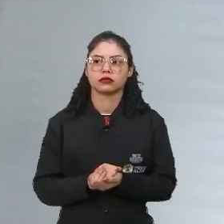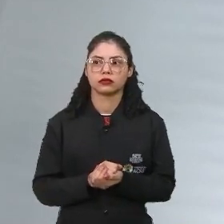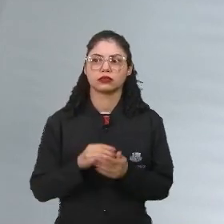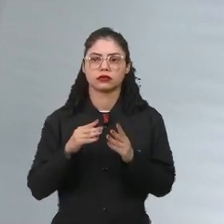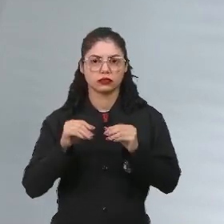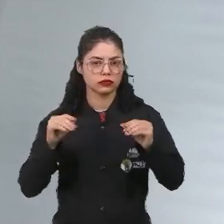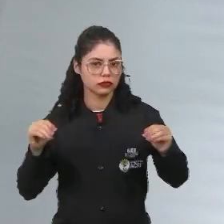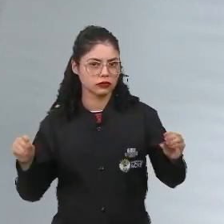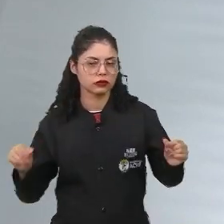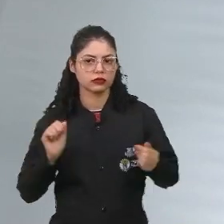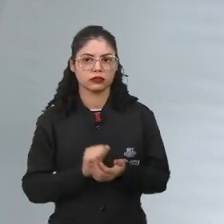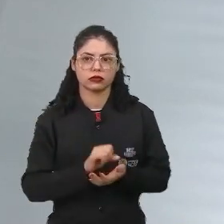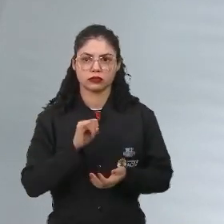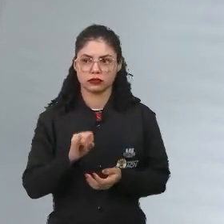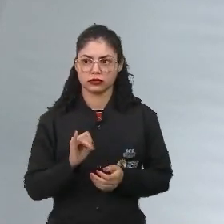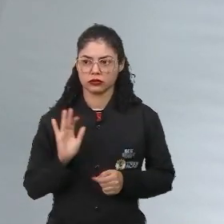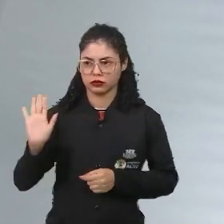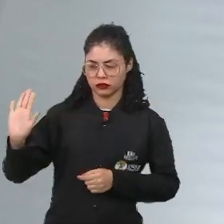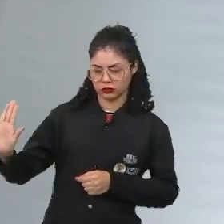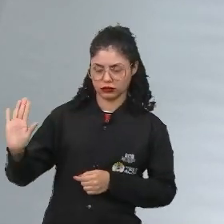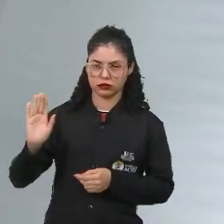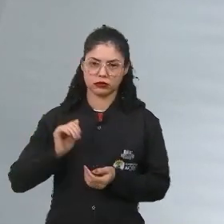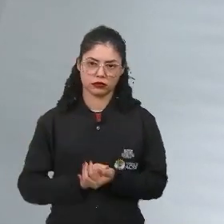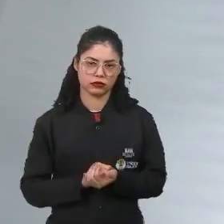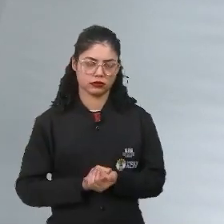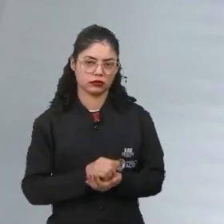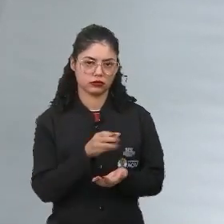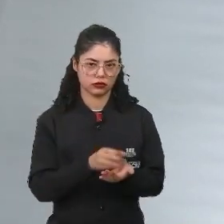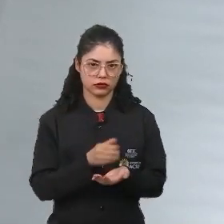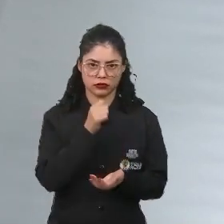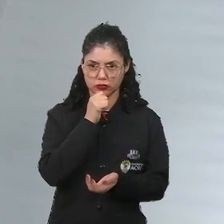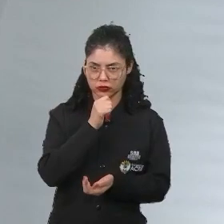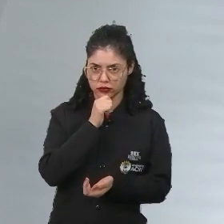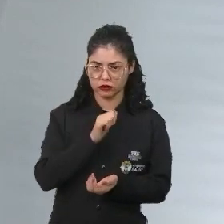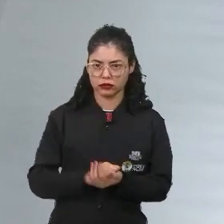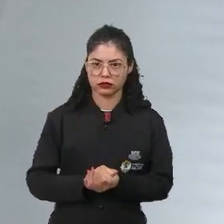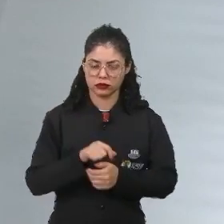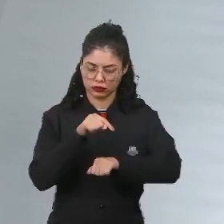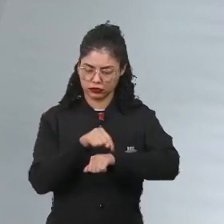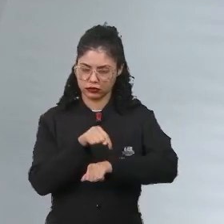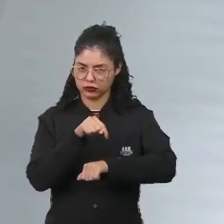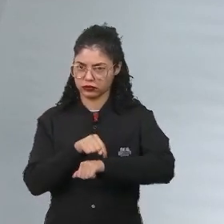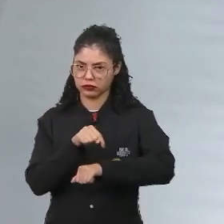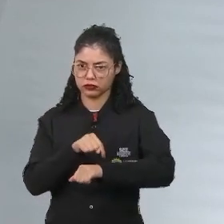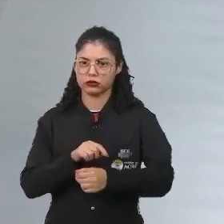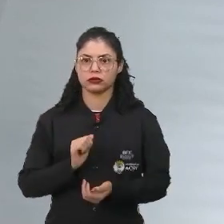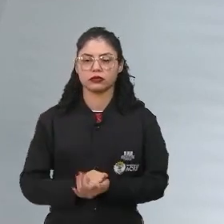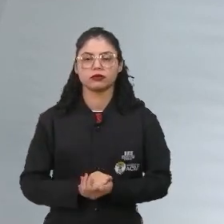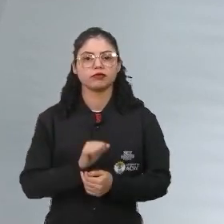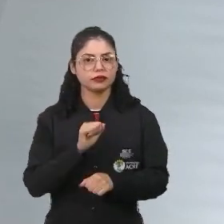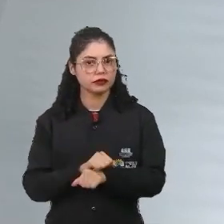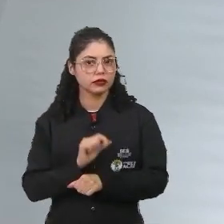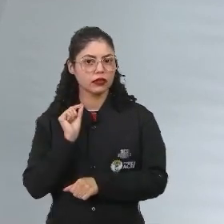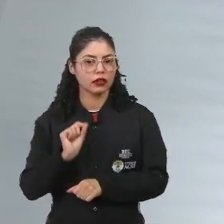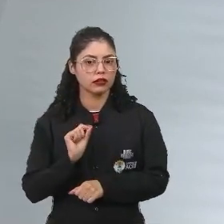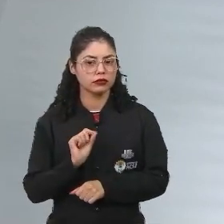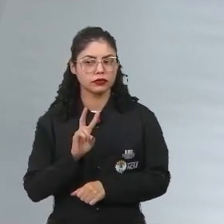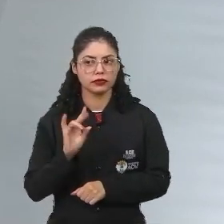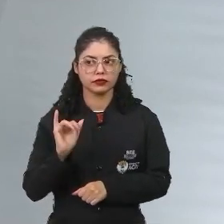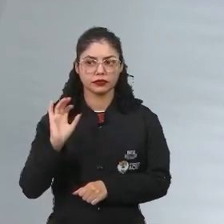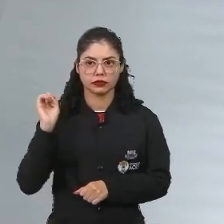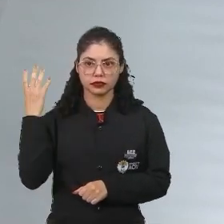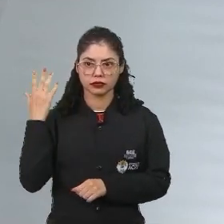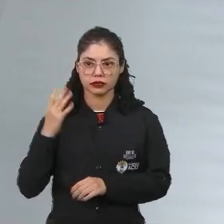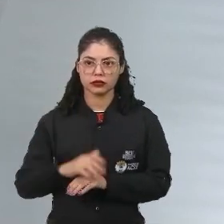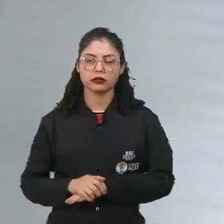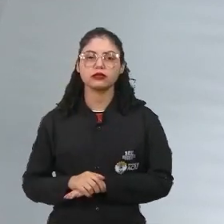areia. Se eu deixar ali aquele recipiente por um certo tempo, né, em repouso, o que vai acontecer?